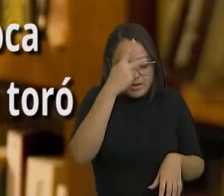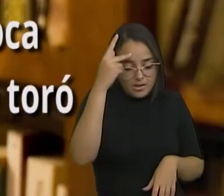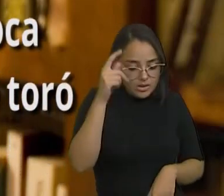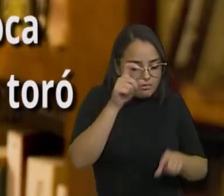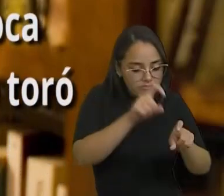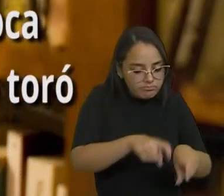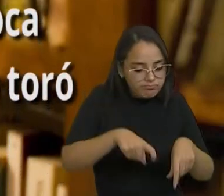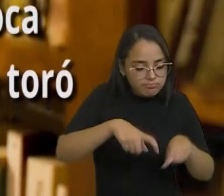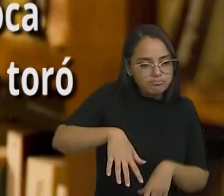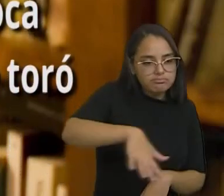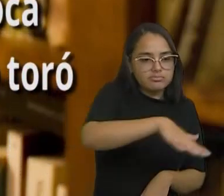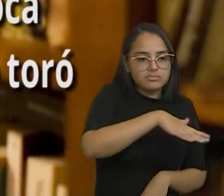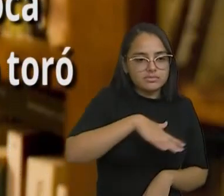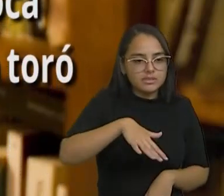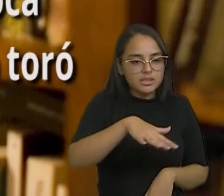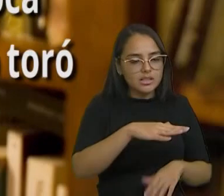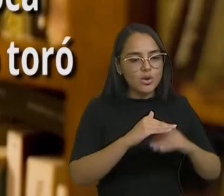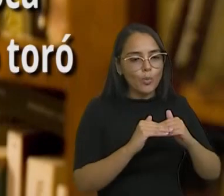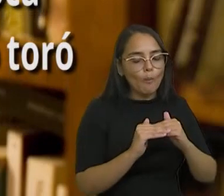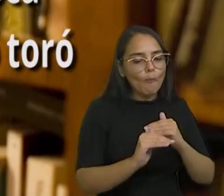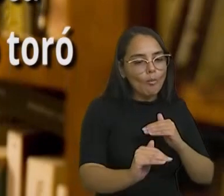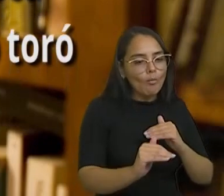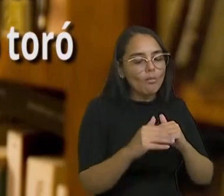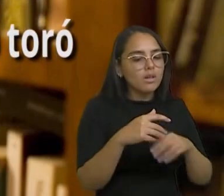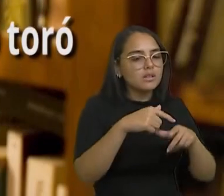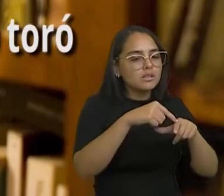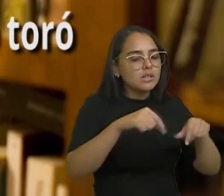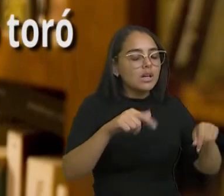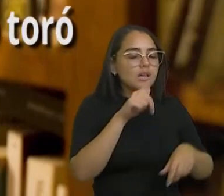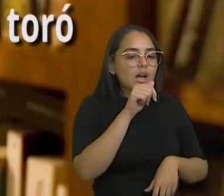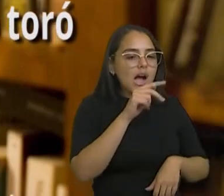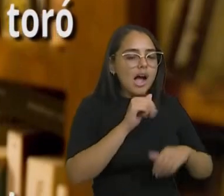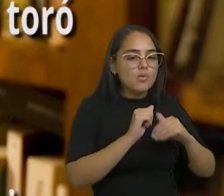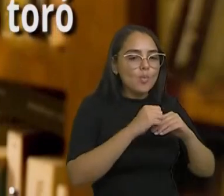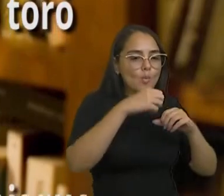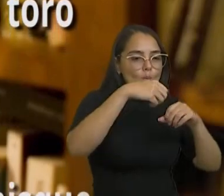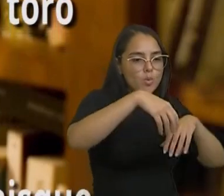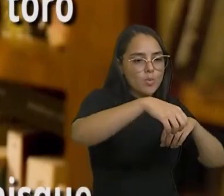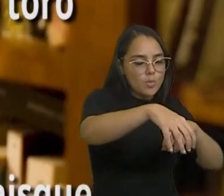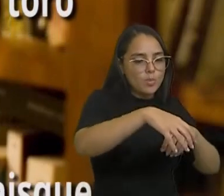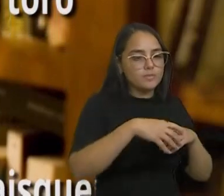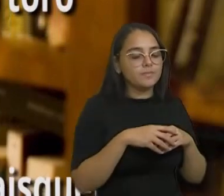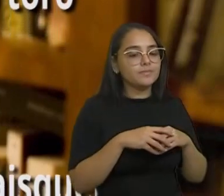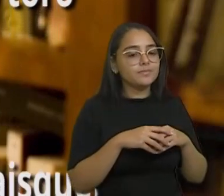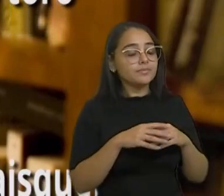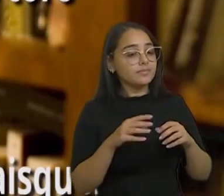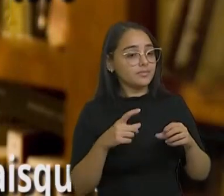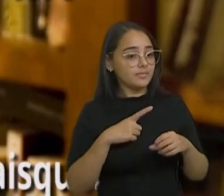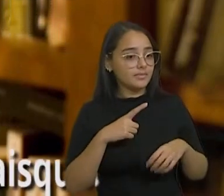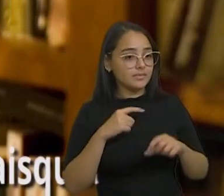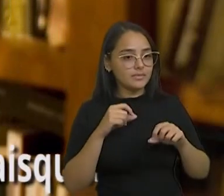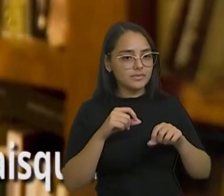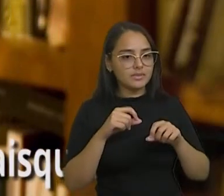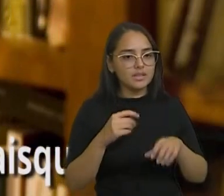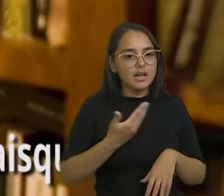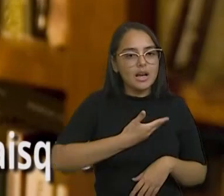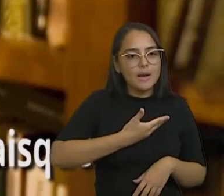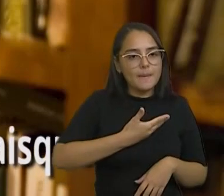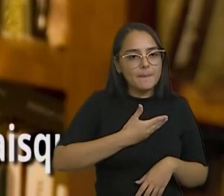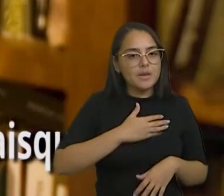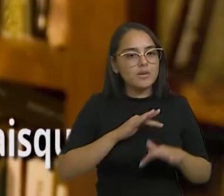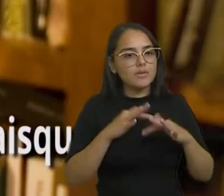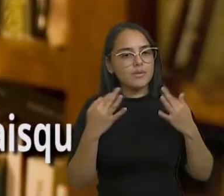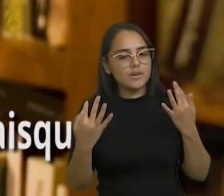a primeira investida no chão molhado. Arranca sorrisos frouxos do homem do campo, ao lado os parceiros, amigos e